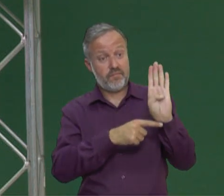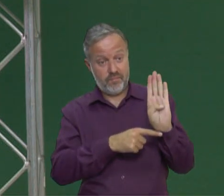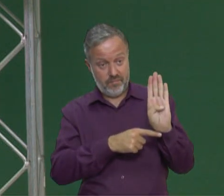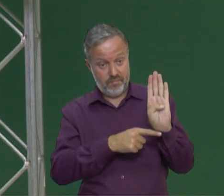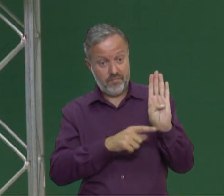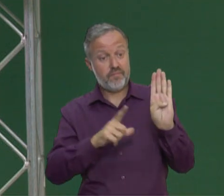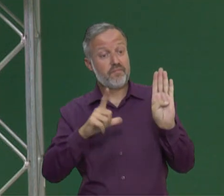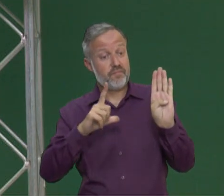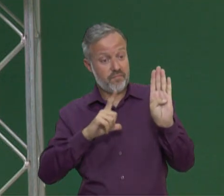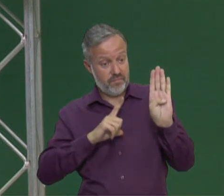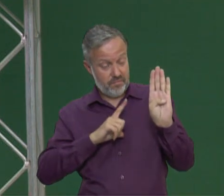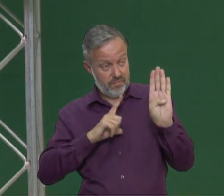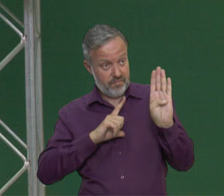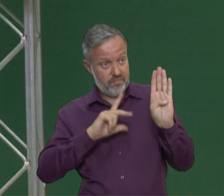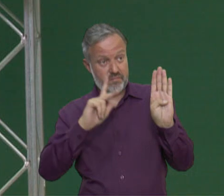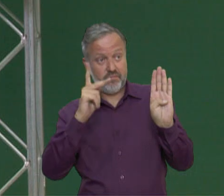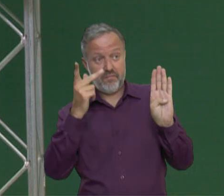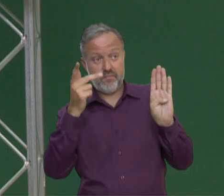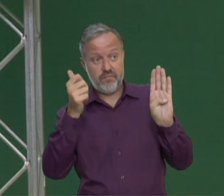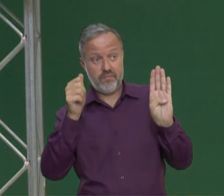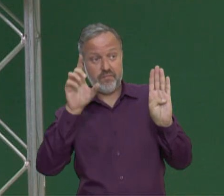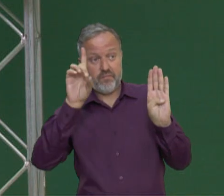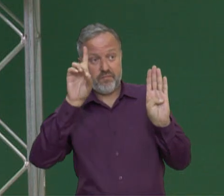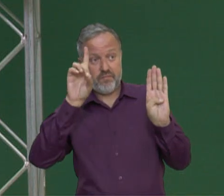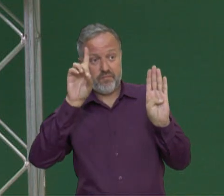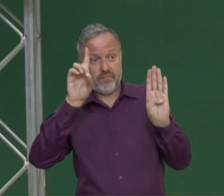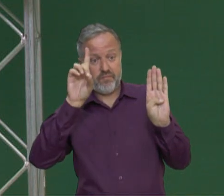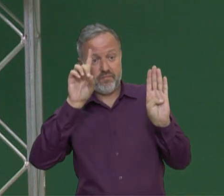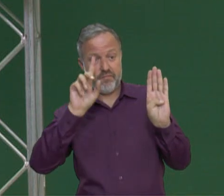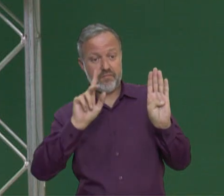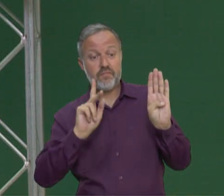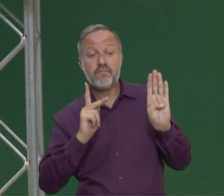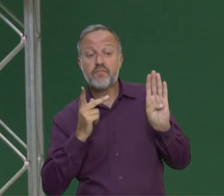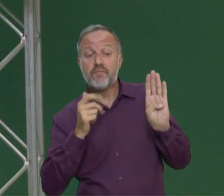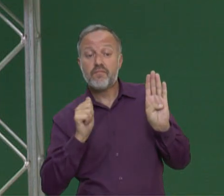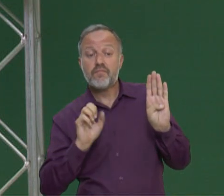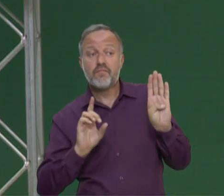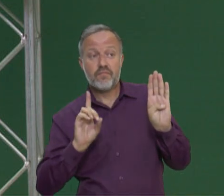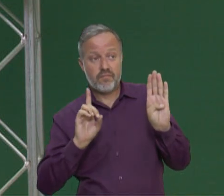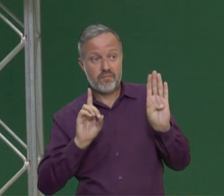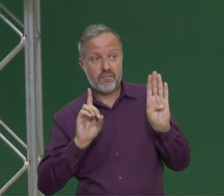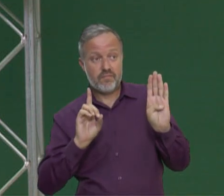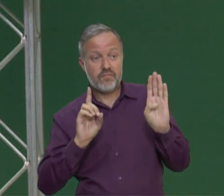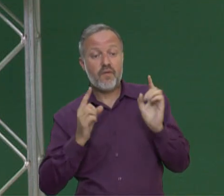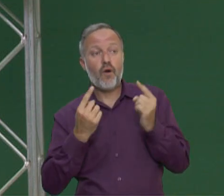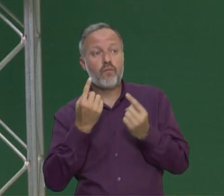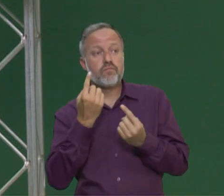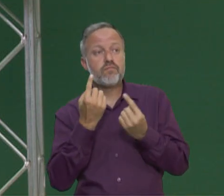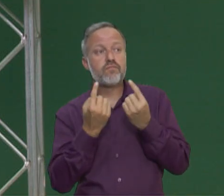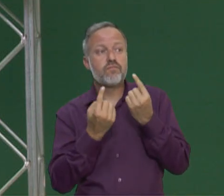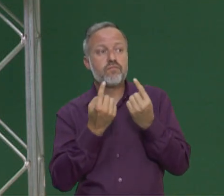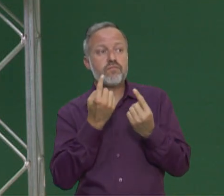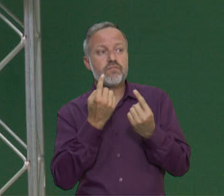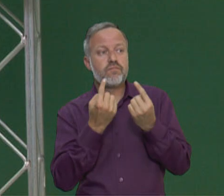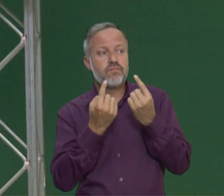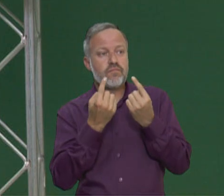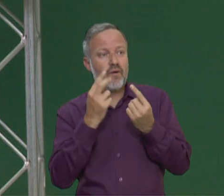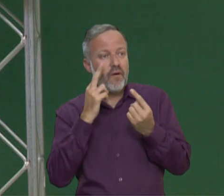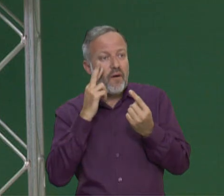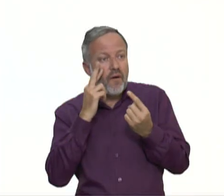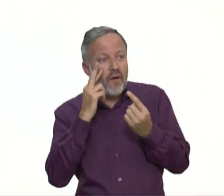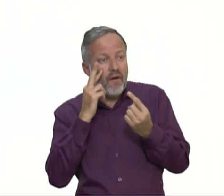B, a estrutura é a mesma. Qual era o detalhe que você ia ficar atento? se o verbo estava no